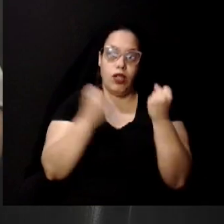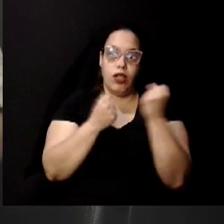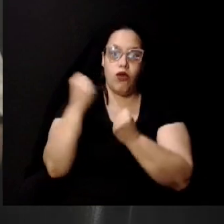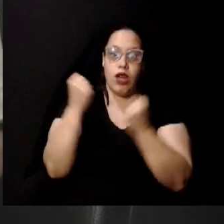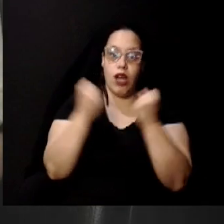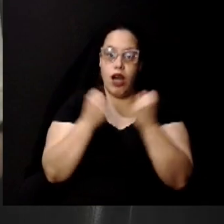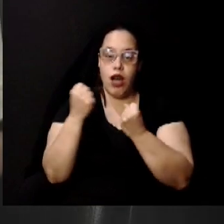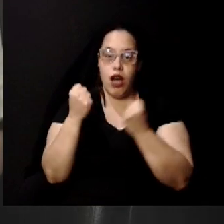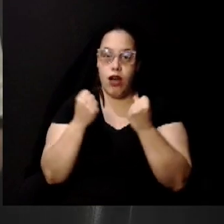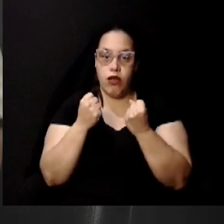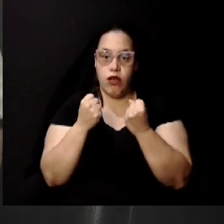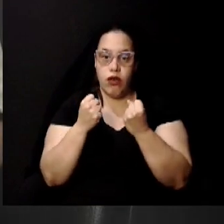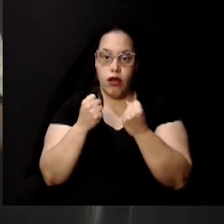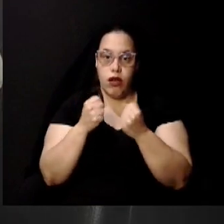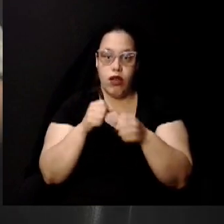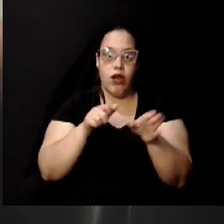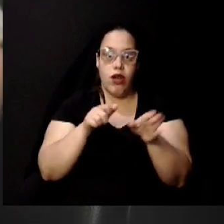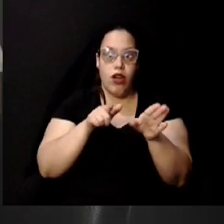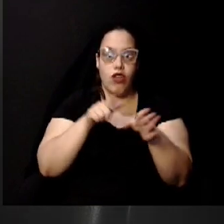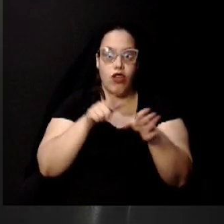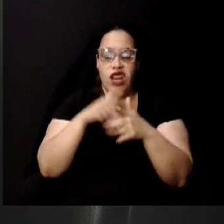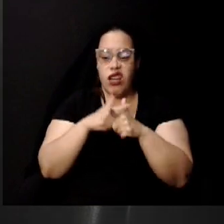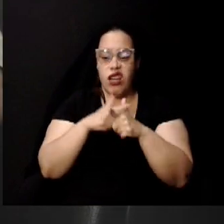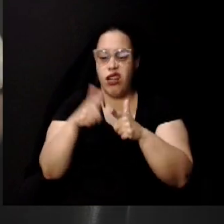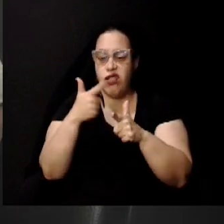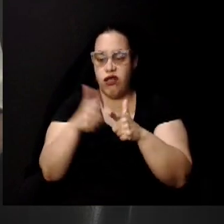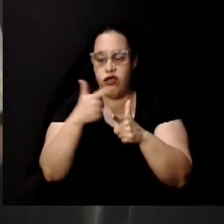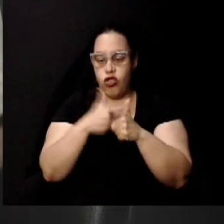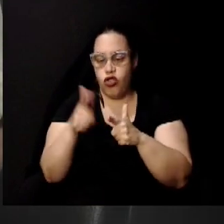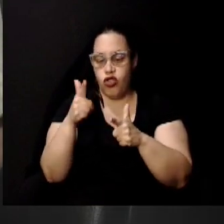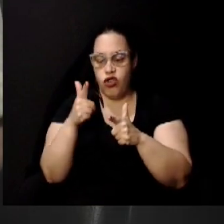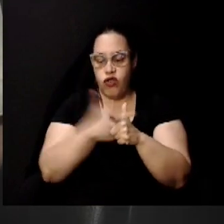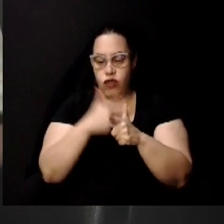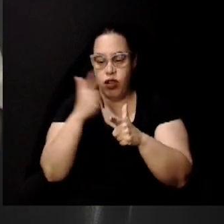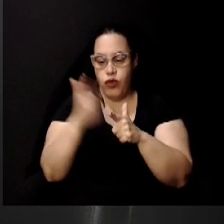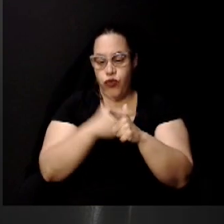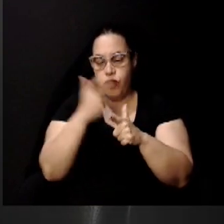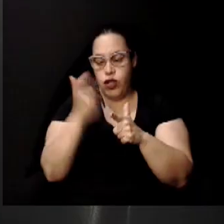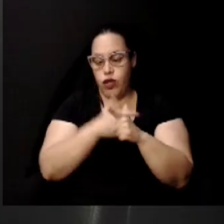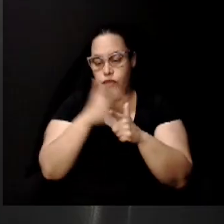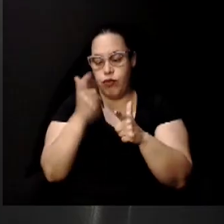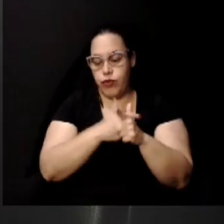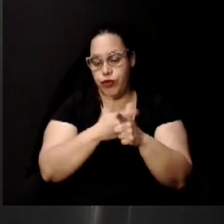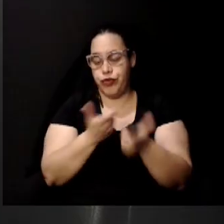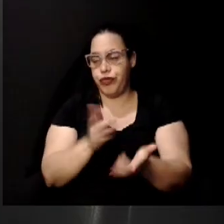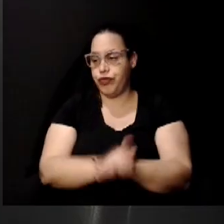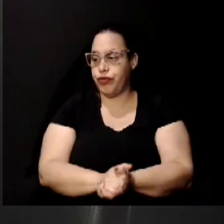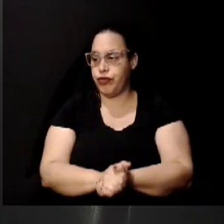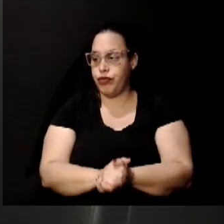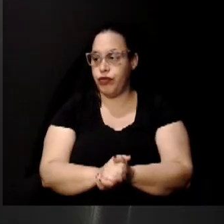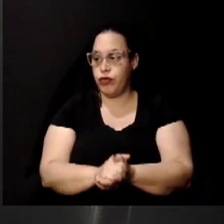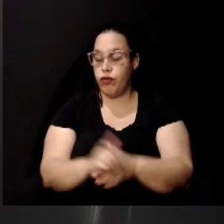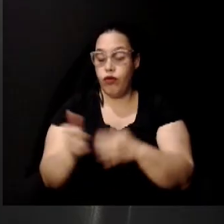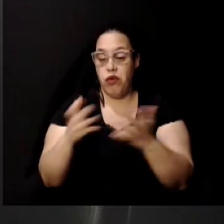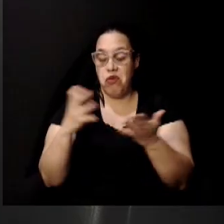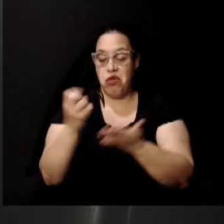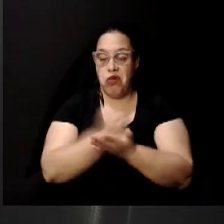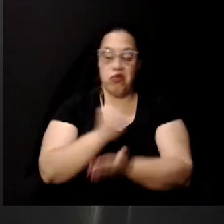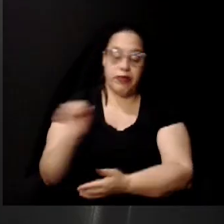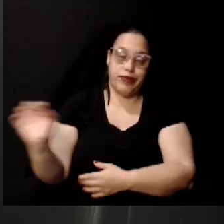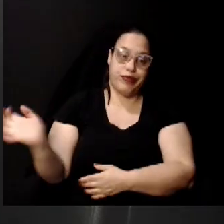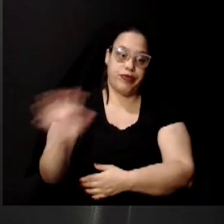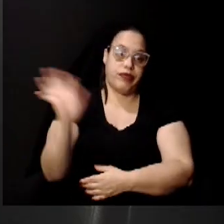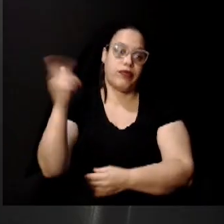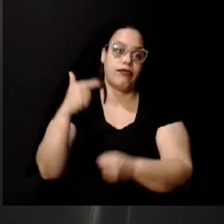fazem dívida. E a indústria automobilística ganhando dinheiro. E a indústria do petróleo